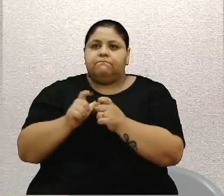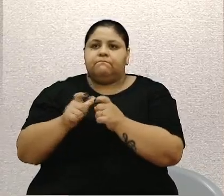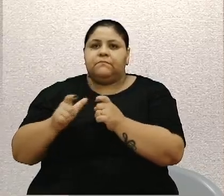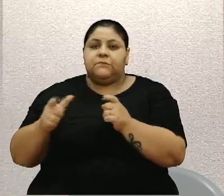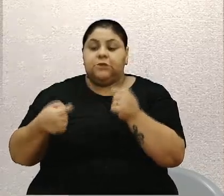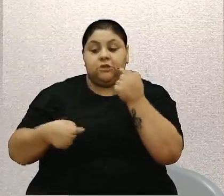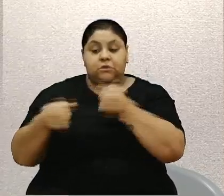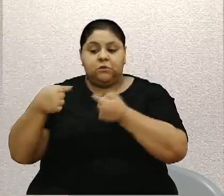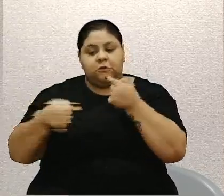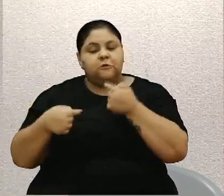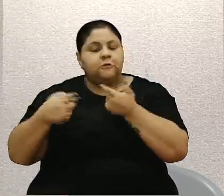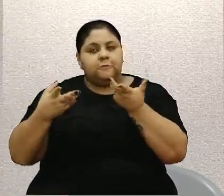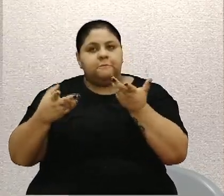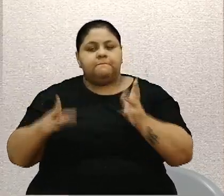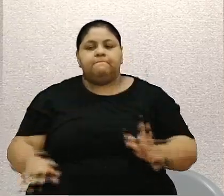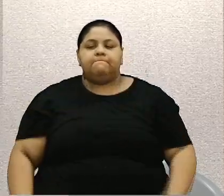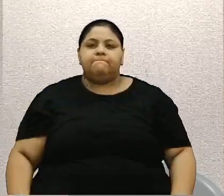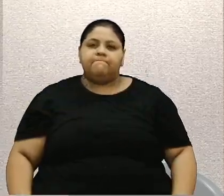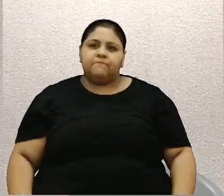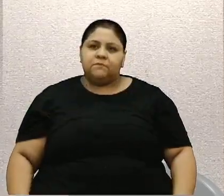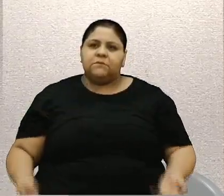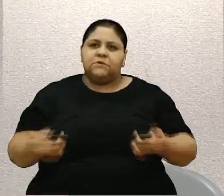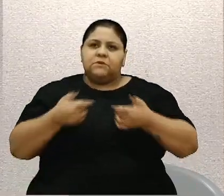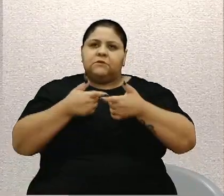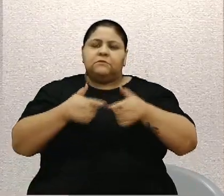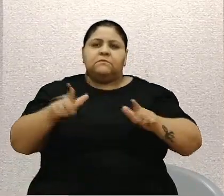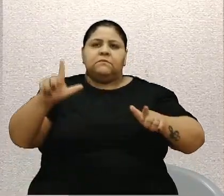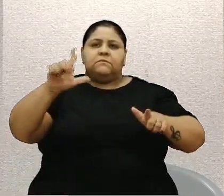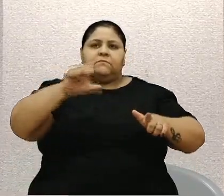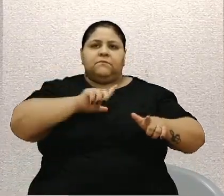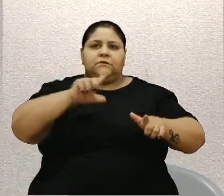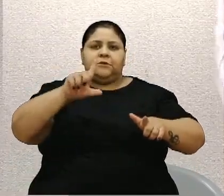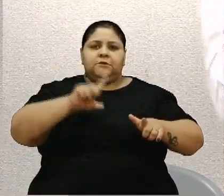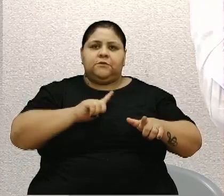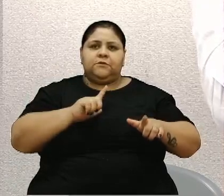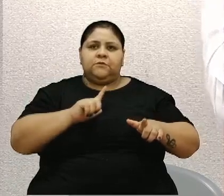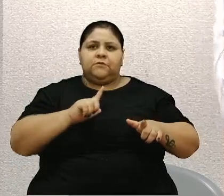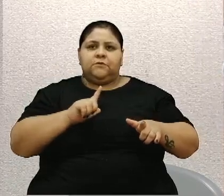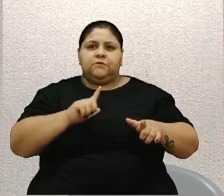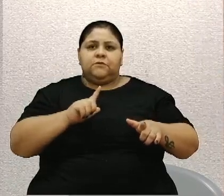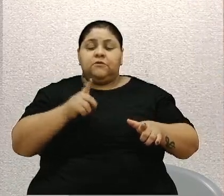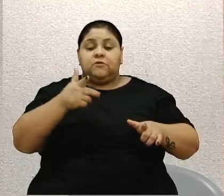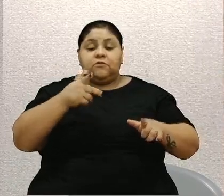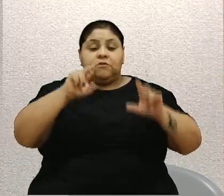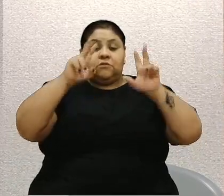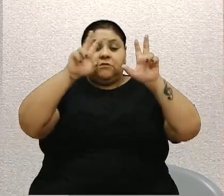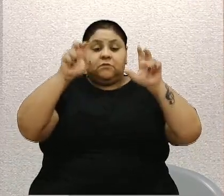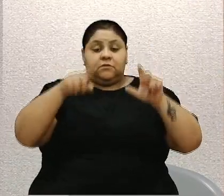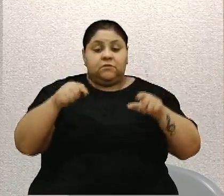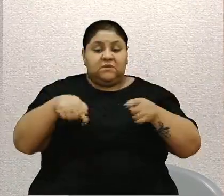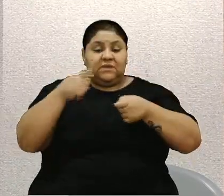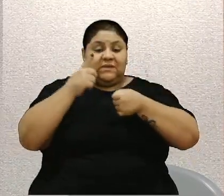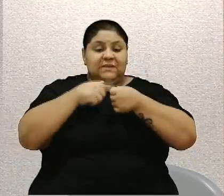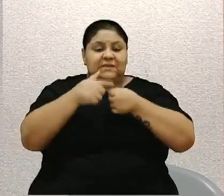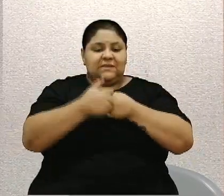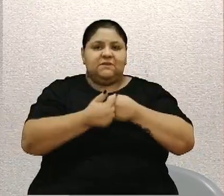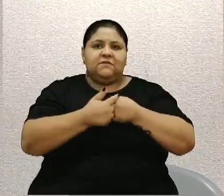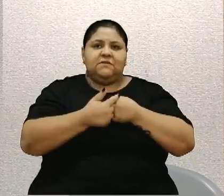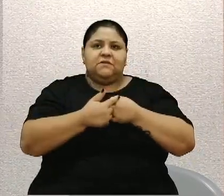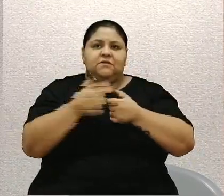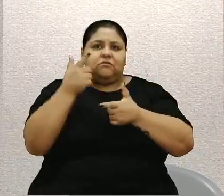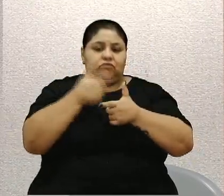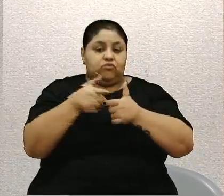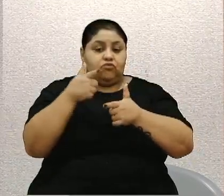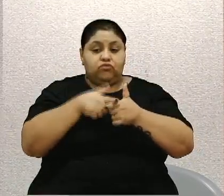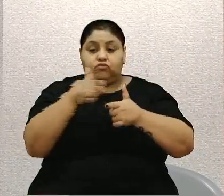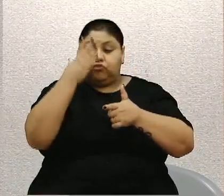debate. Mas temos que puxar nessa comissão assuntos da nossa cidade aqui. Problema